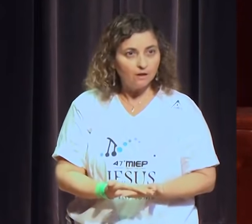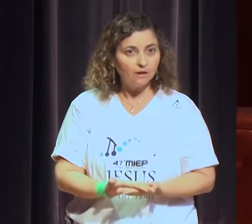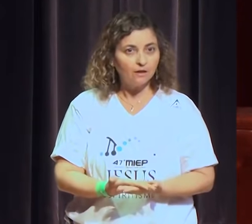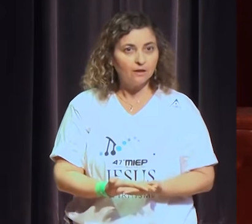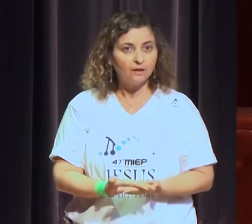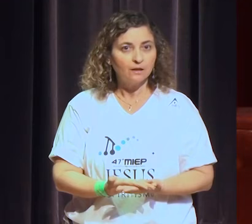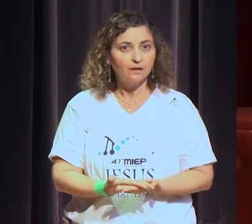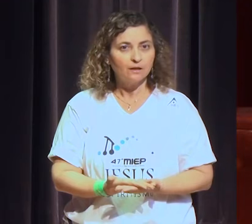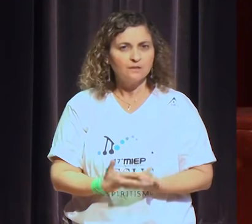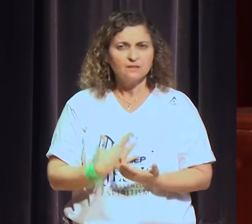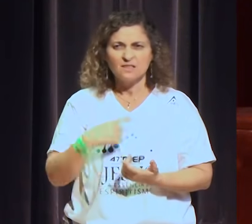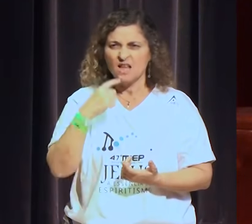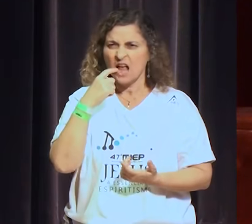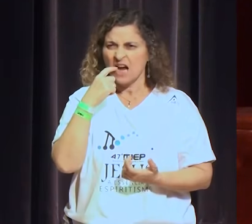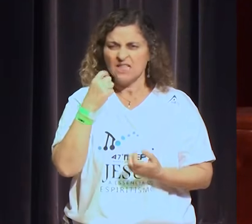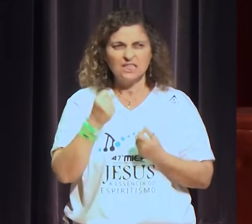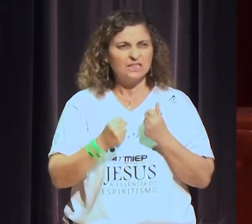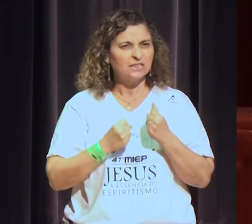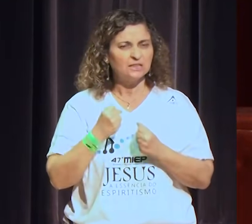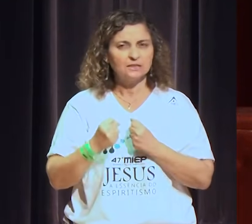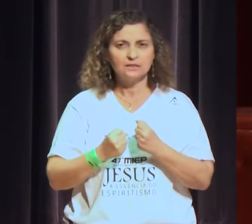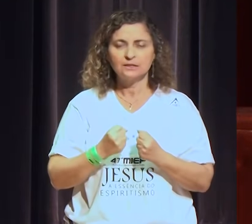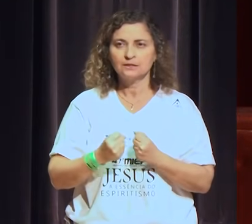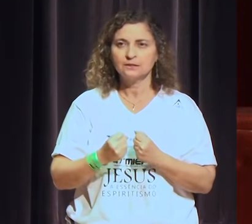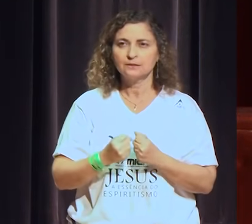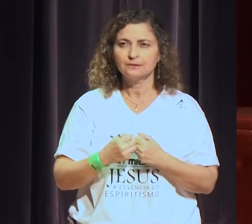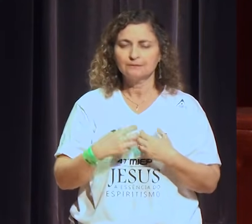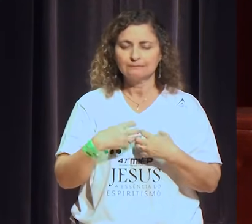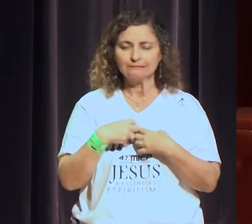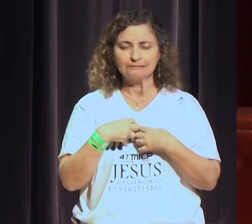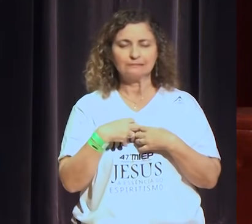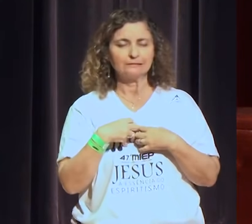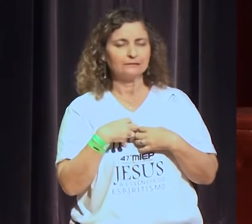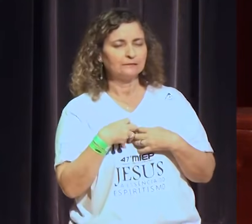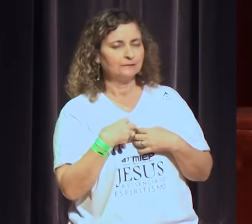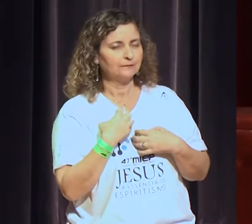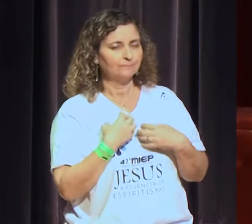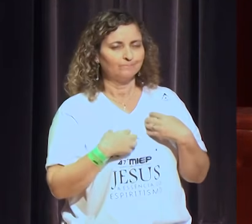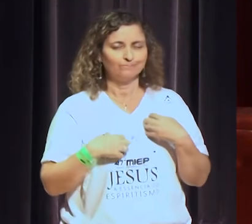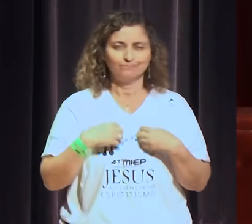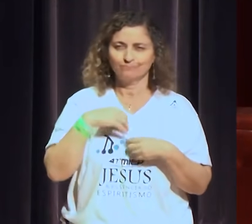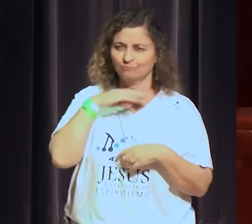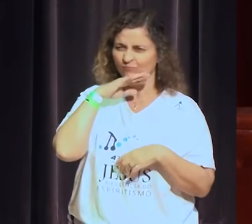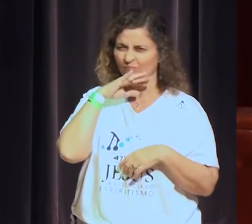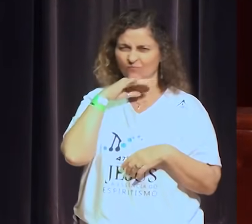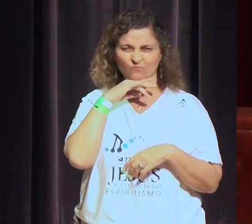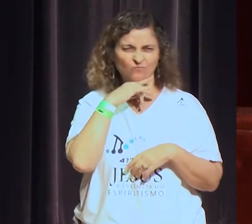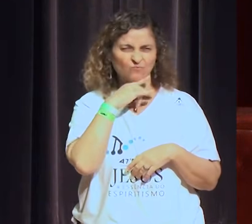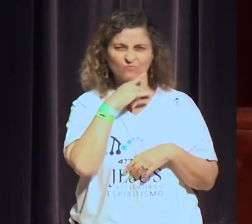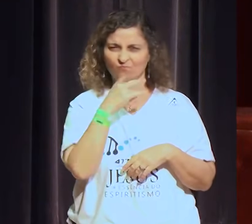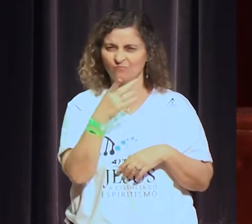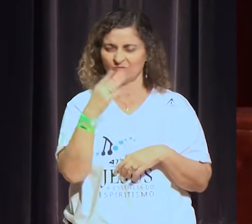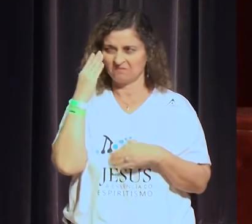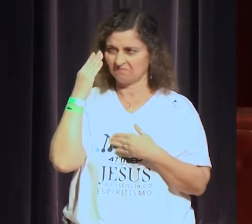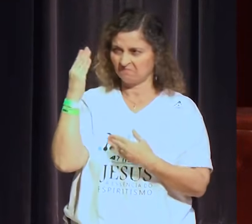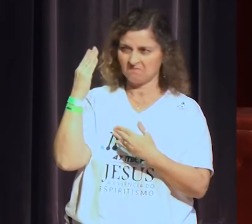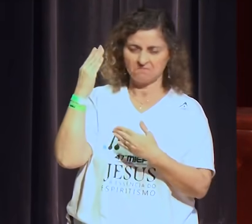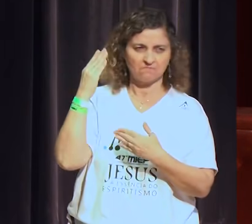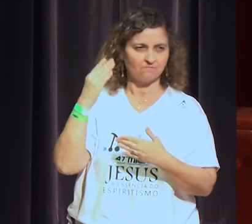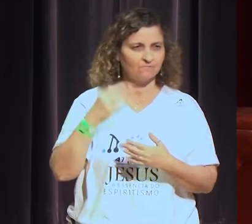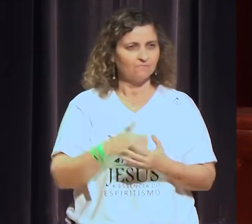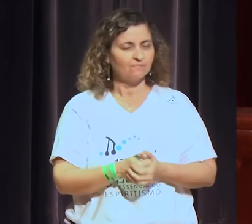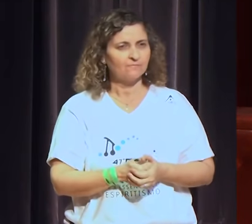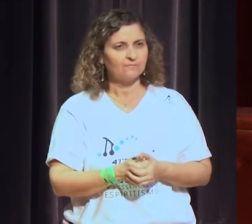Eu achei que tinha acabado. Aí eu já estava me morrendo de inveja, aquele sentimento